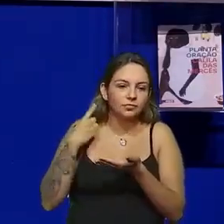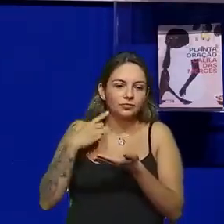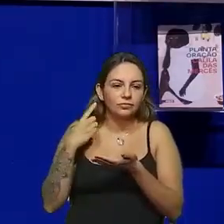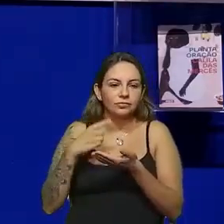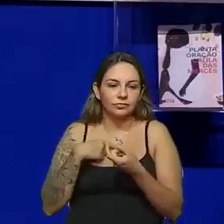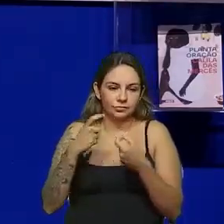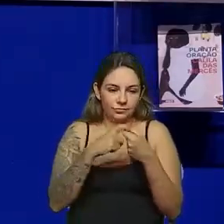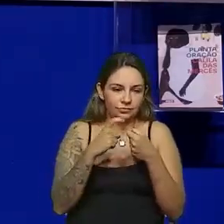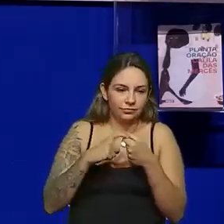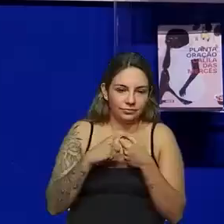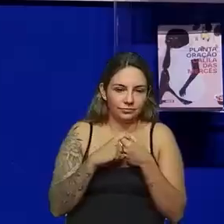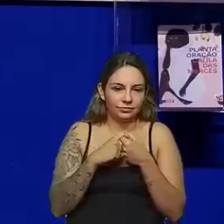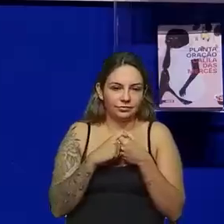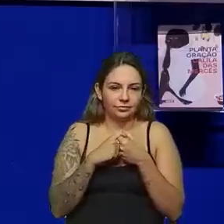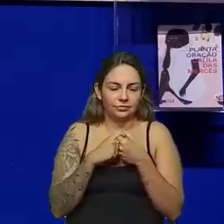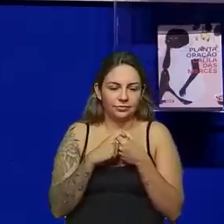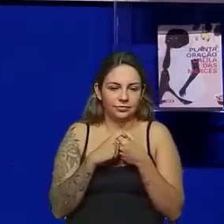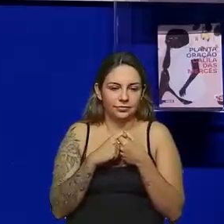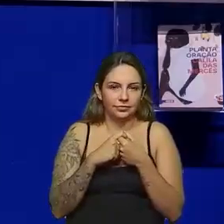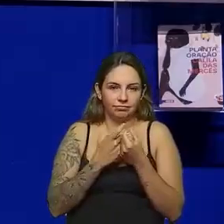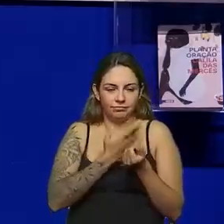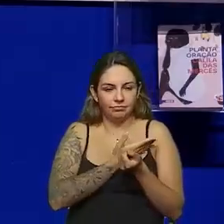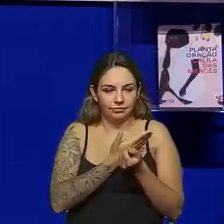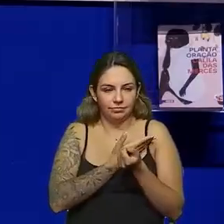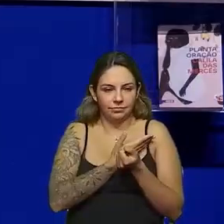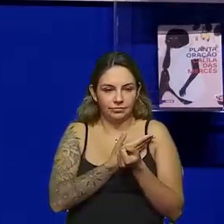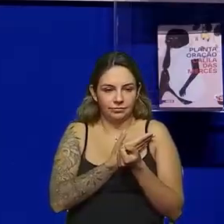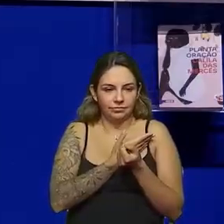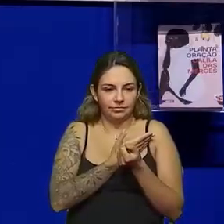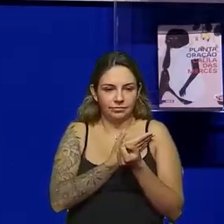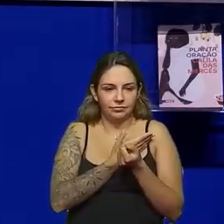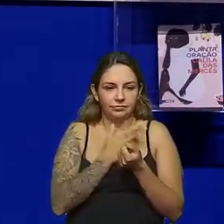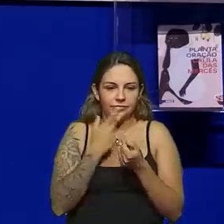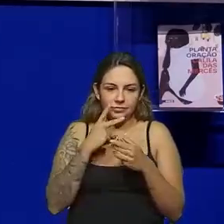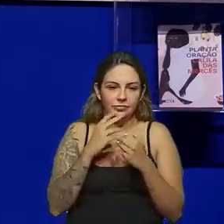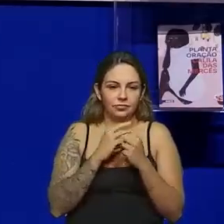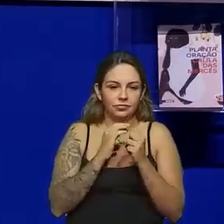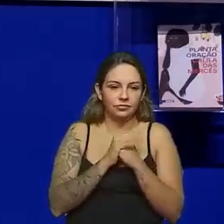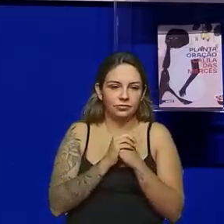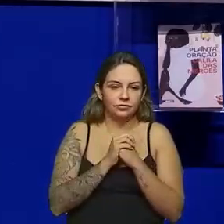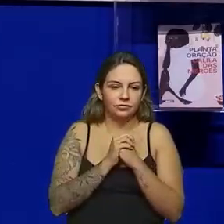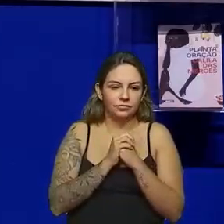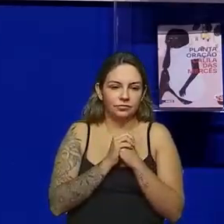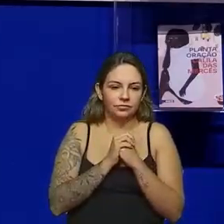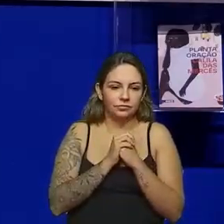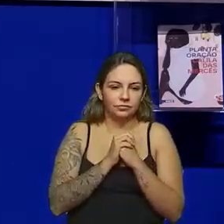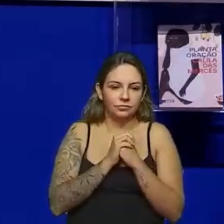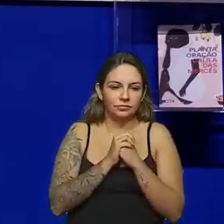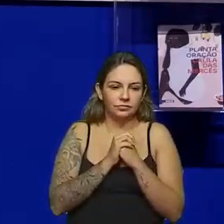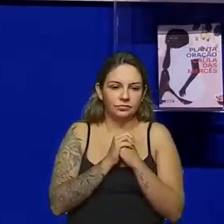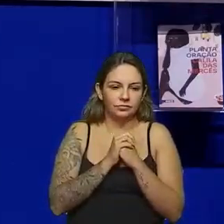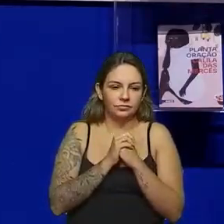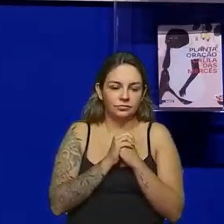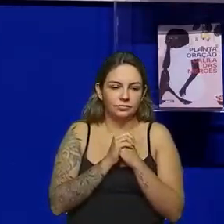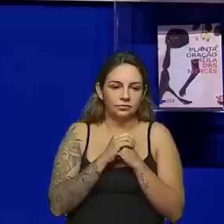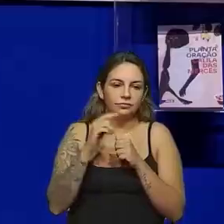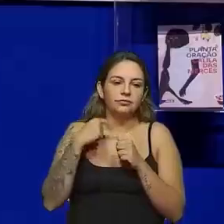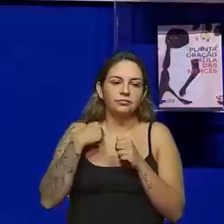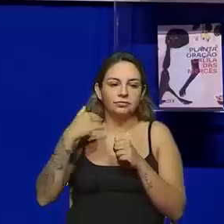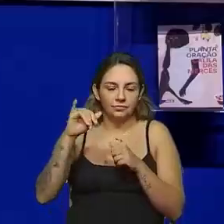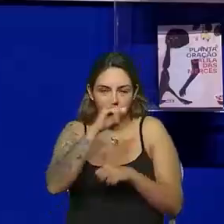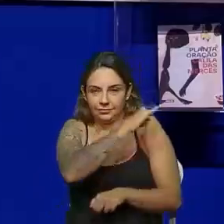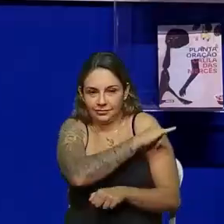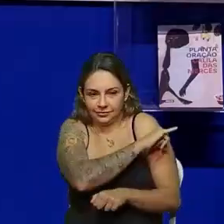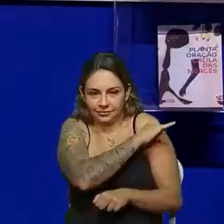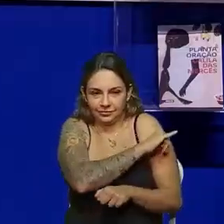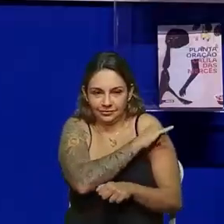eram meus parceiros, e tem os amigos em São Paulo, Marcelino e tudo mais, eu vou ter recaída e eu vou ter rede de apoio. Se eu for para o Rio